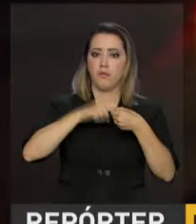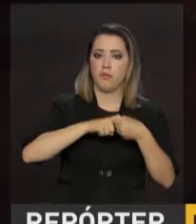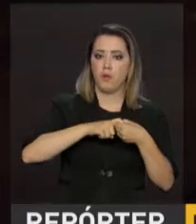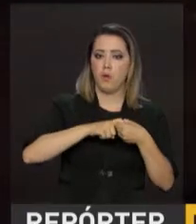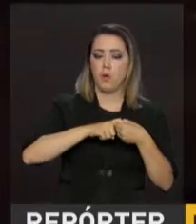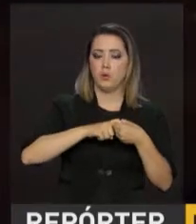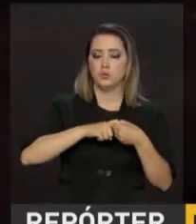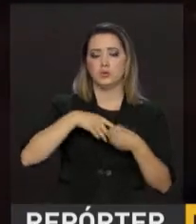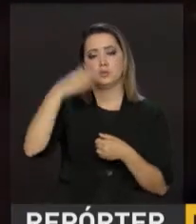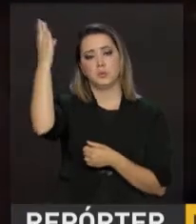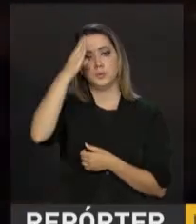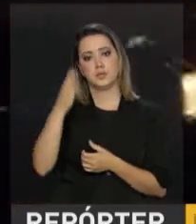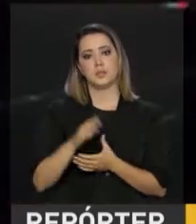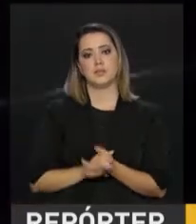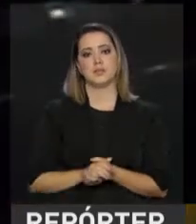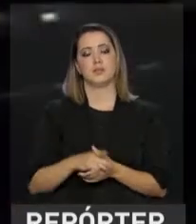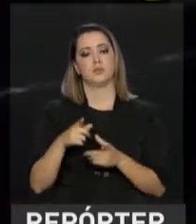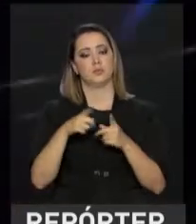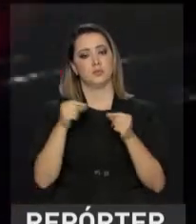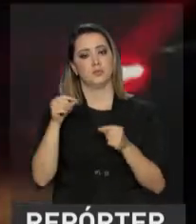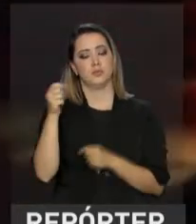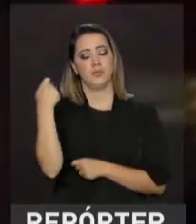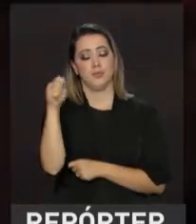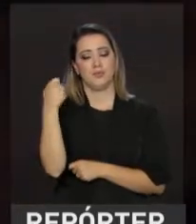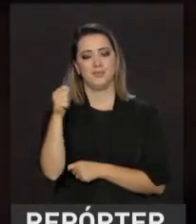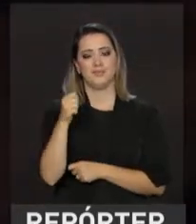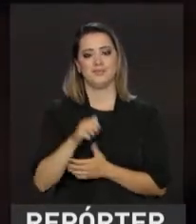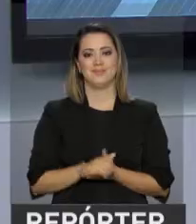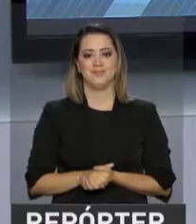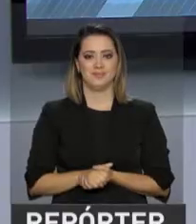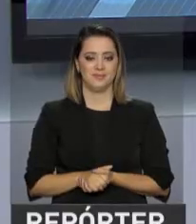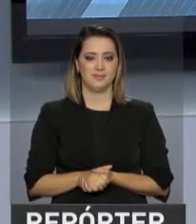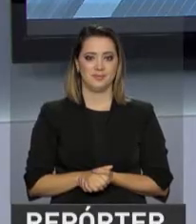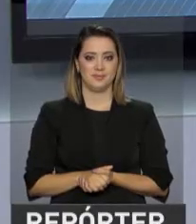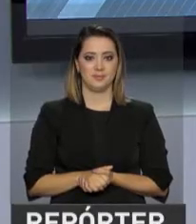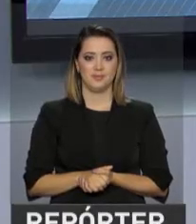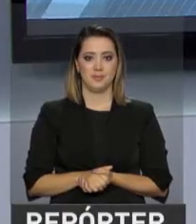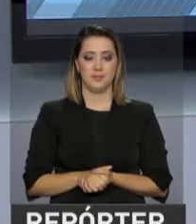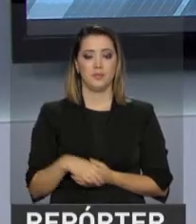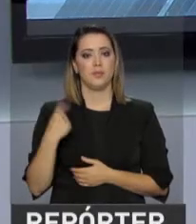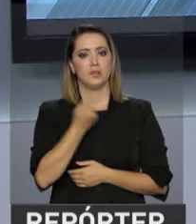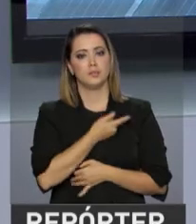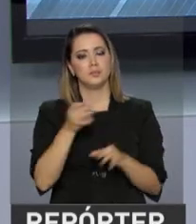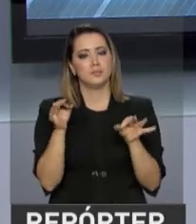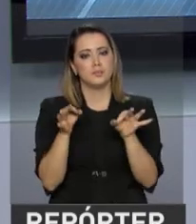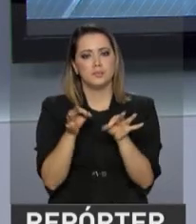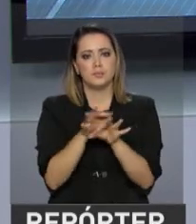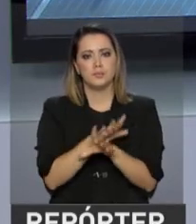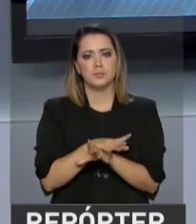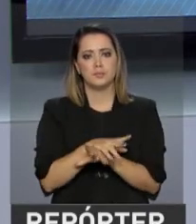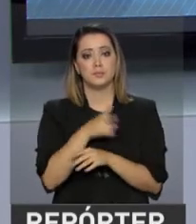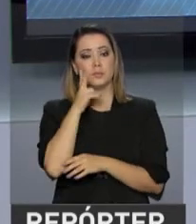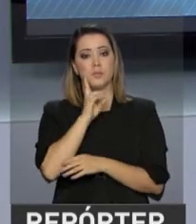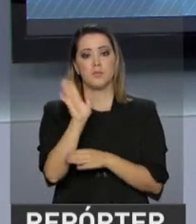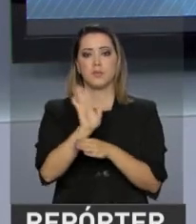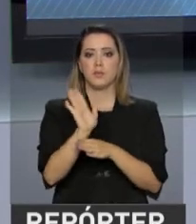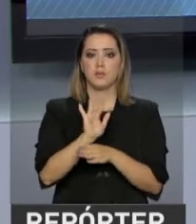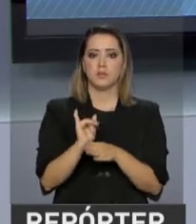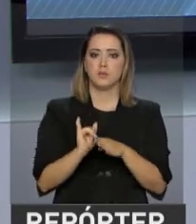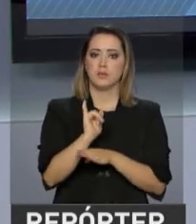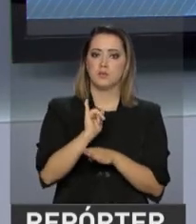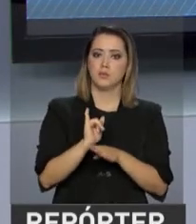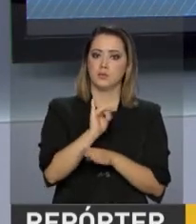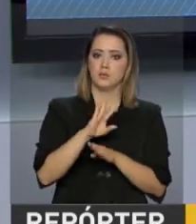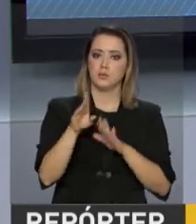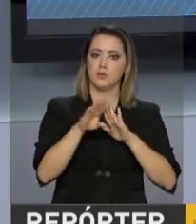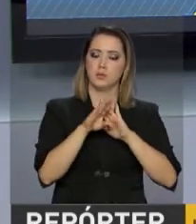para o Brasil. De Mendoza, na Argentina, Luana Karen. O repórter NBR fica por aqui. Você pode rever as